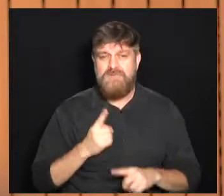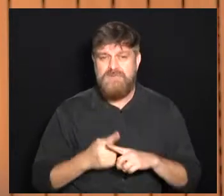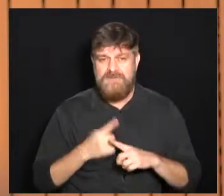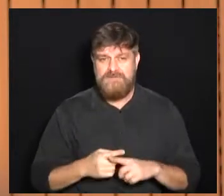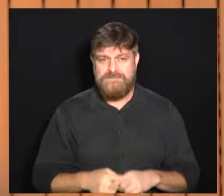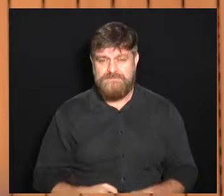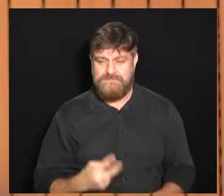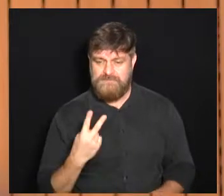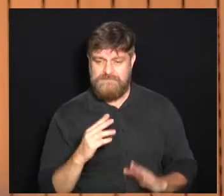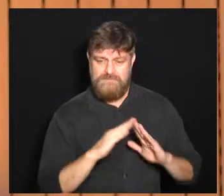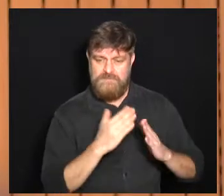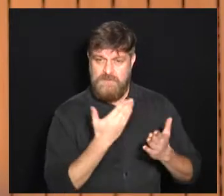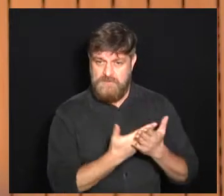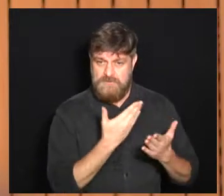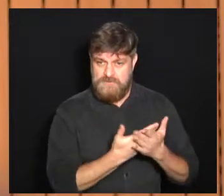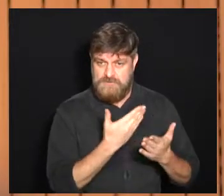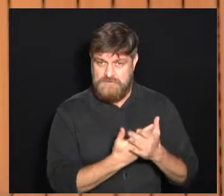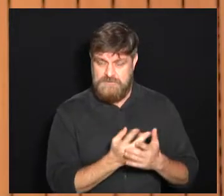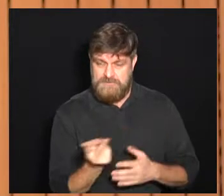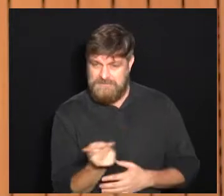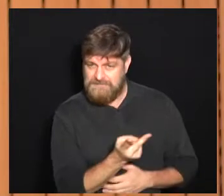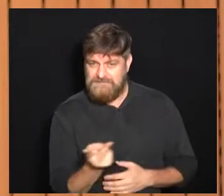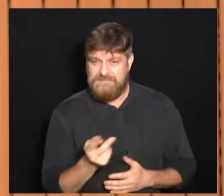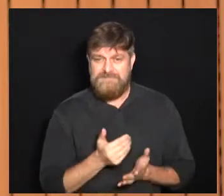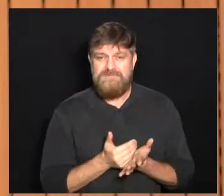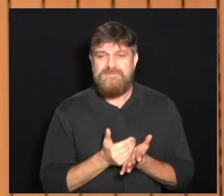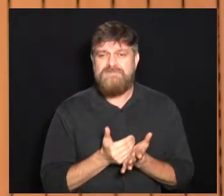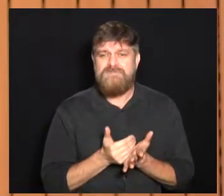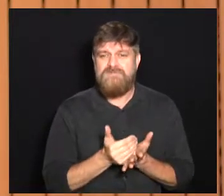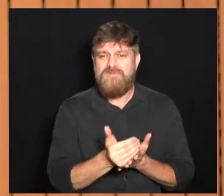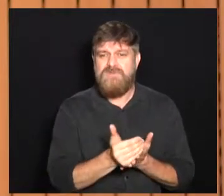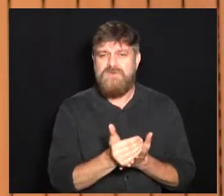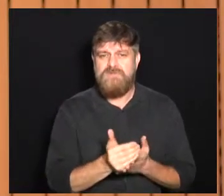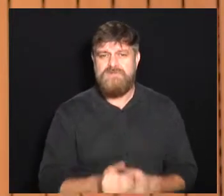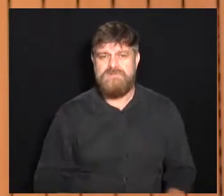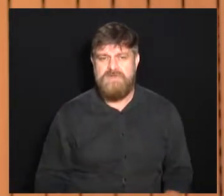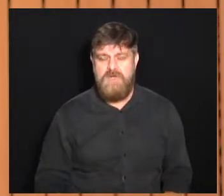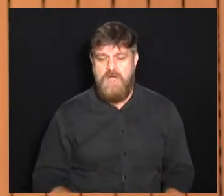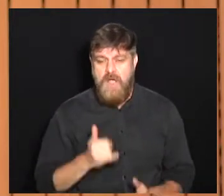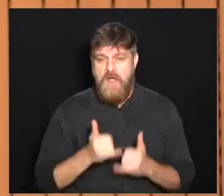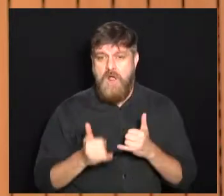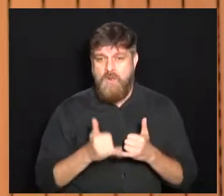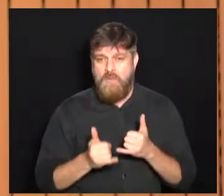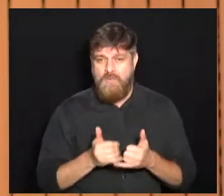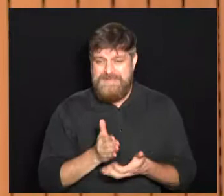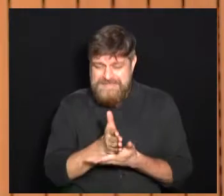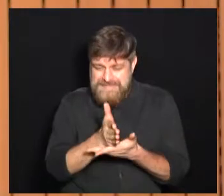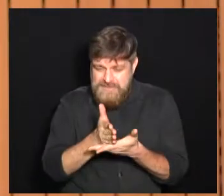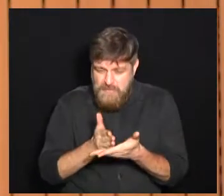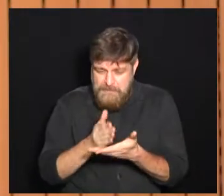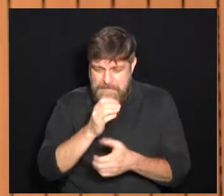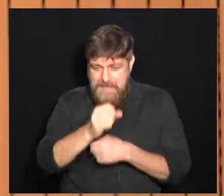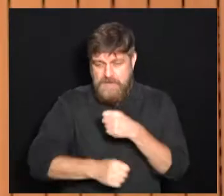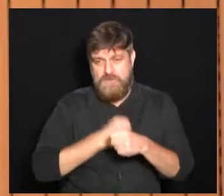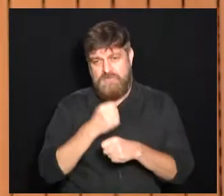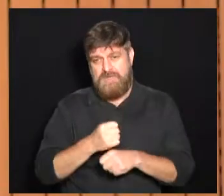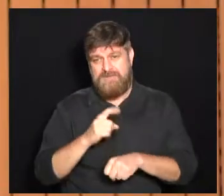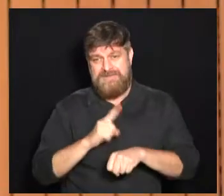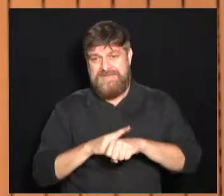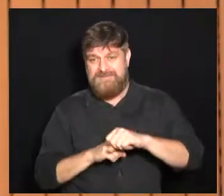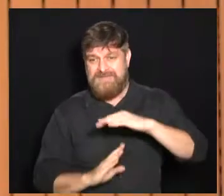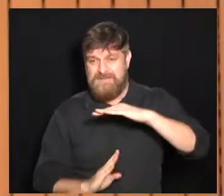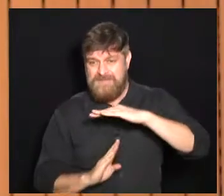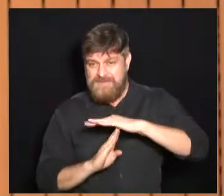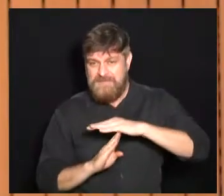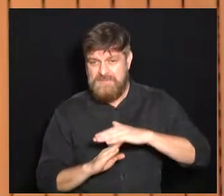2 escolas, se vocês se lembram, elas começaram mais no meio do ano. Então, teve um prazo, tá? Que